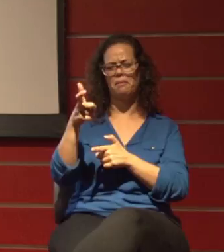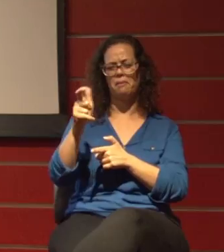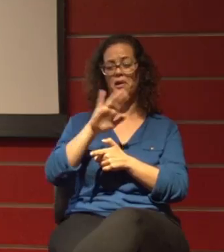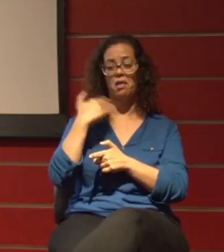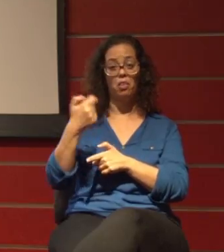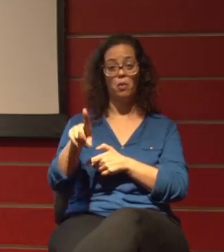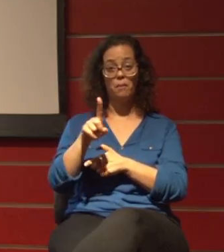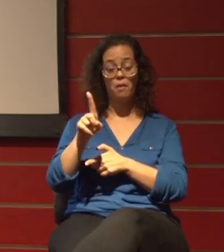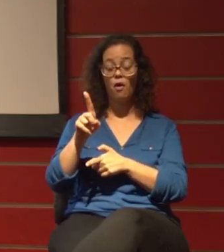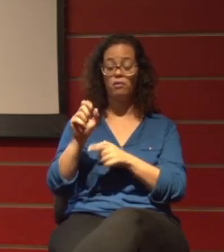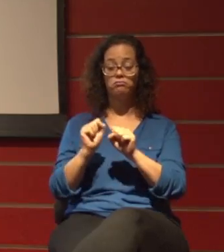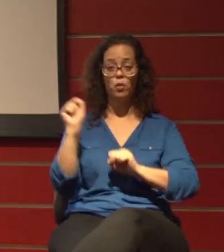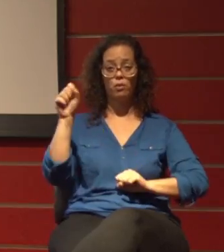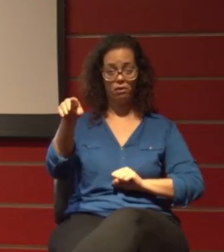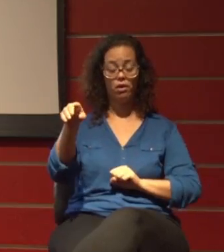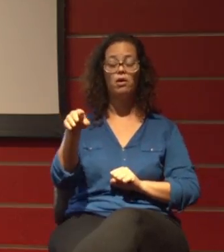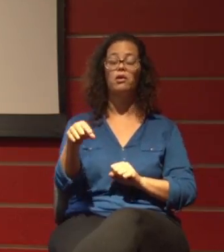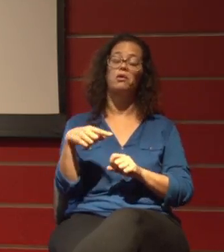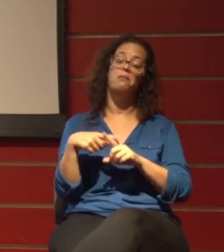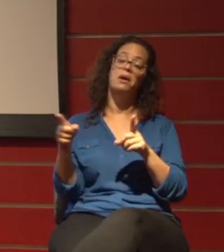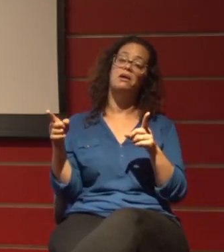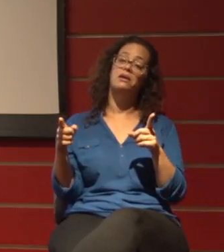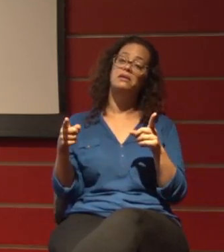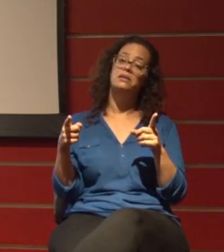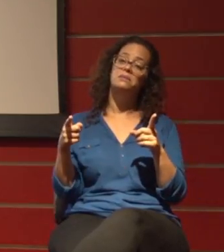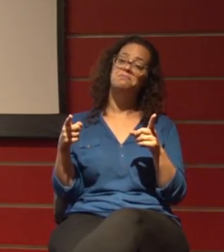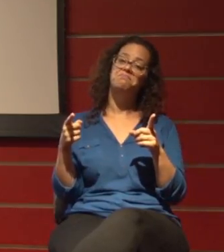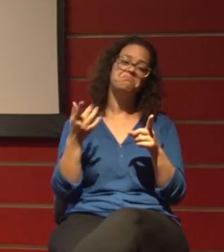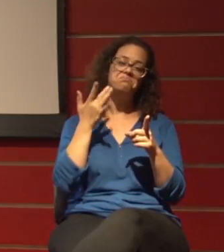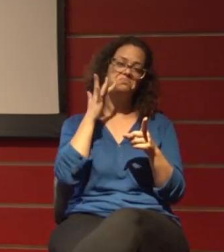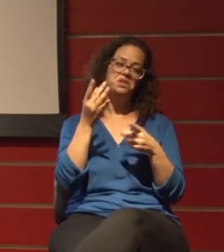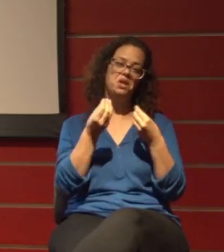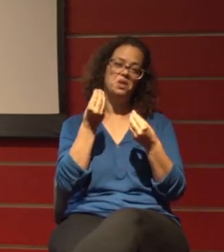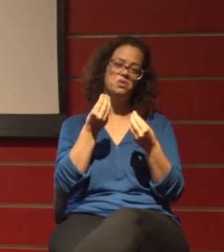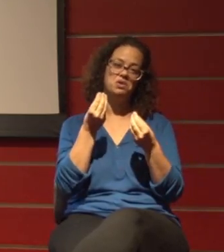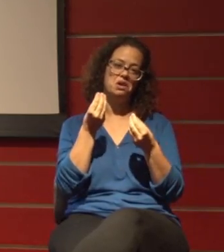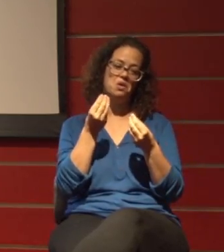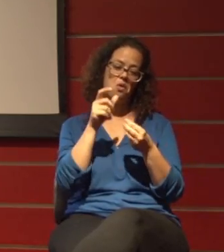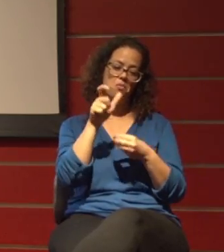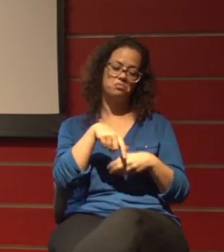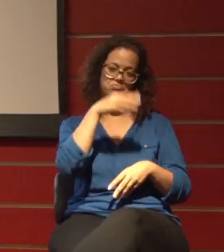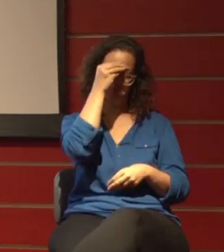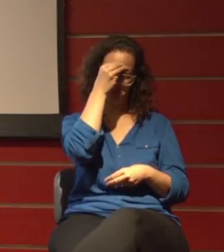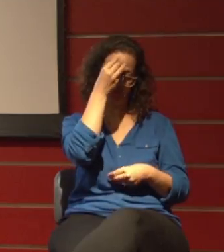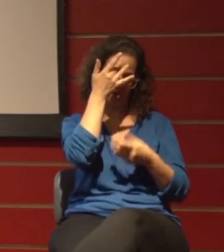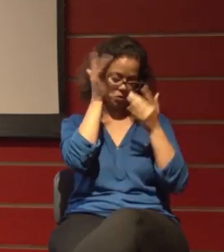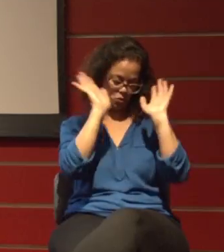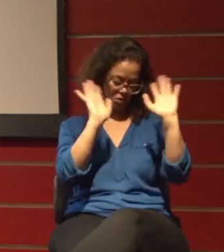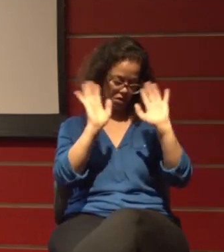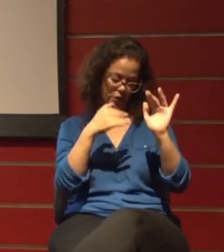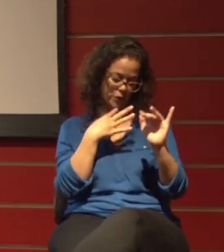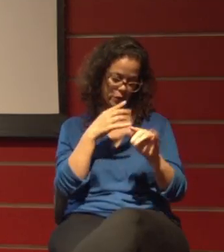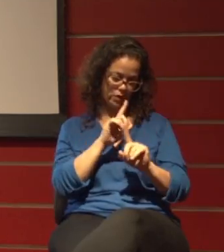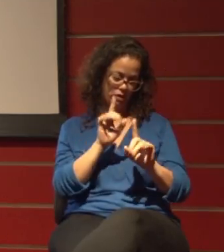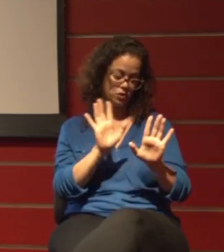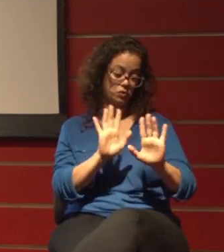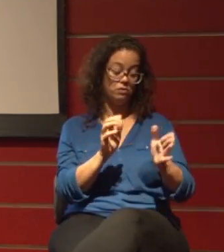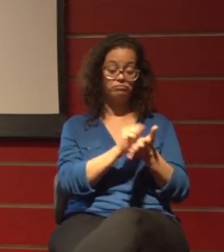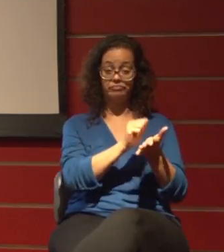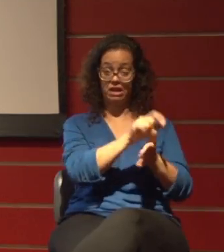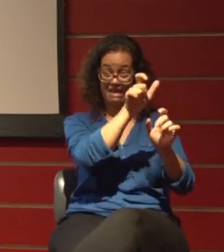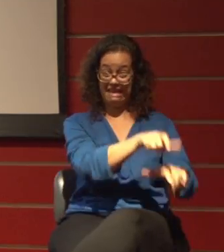enfim entendo todo esse processo mas talvez não sei como foi feita a construção desse personagem mas tende perceber que existem